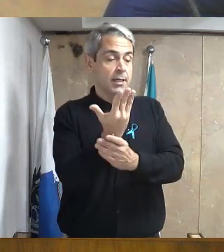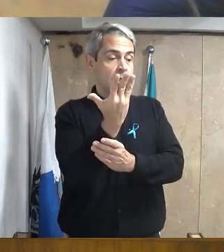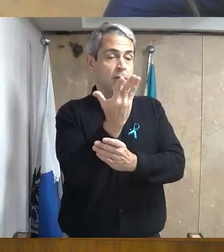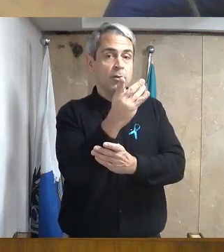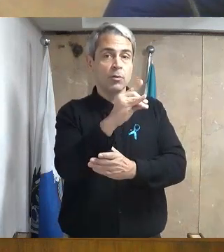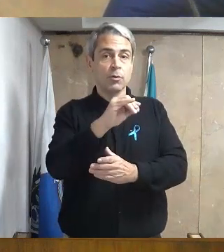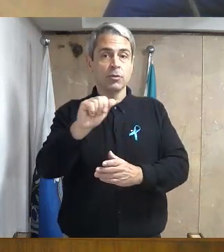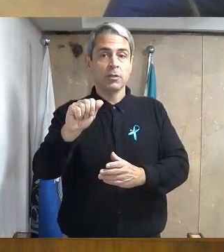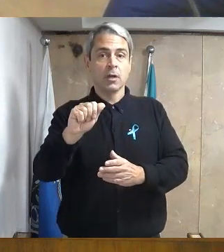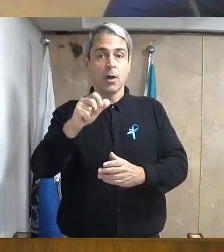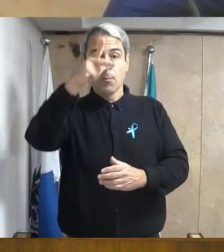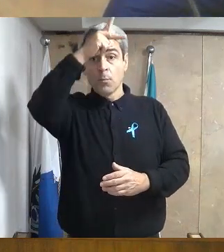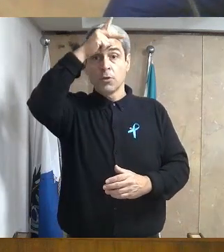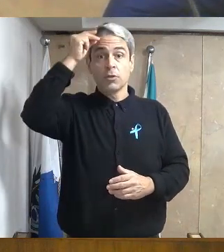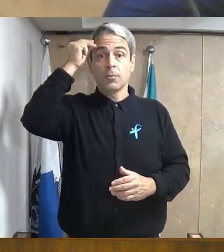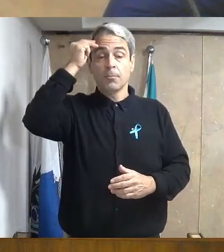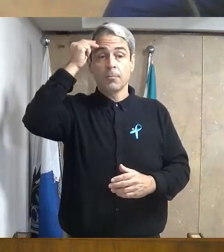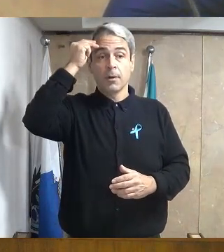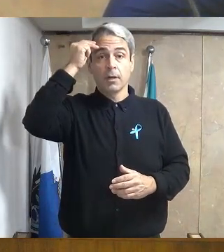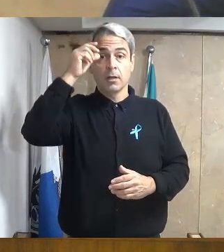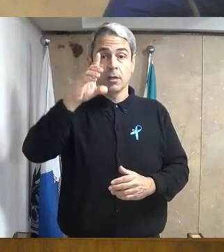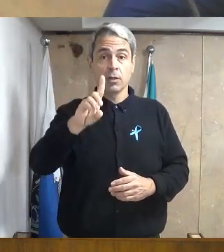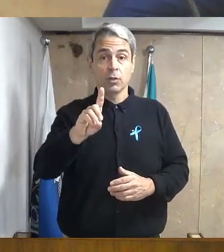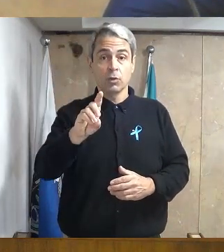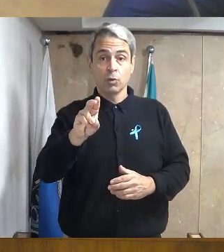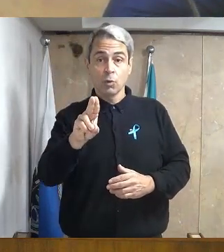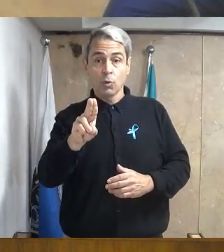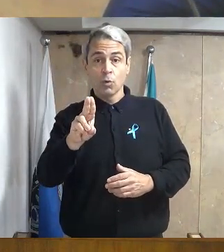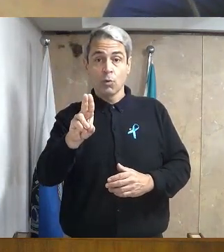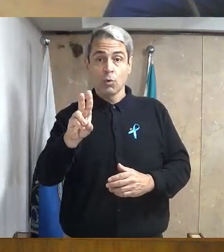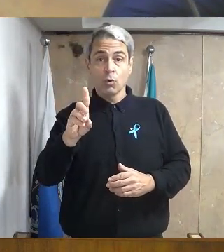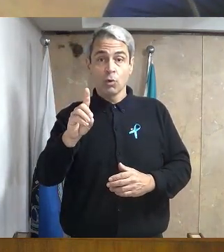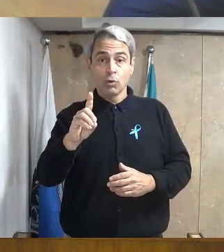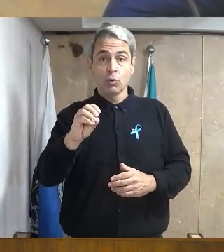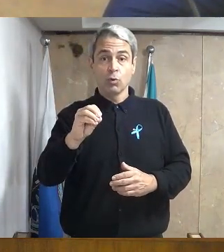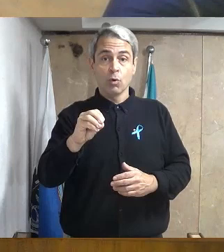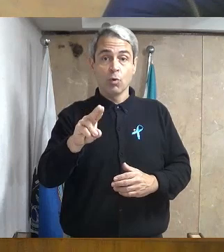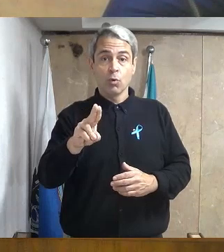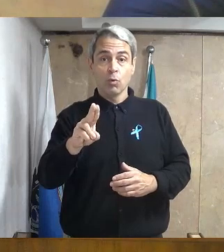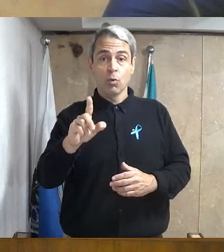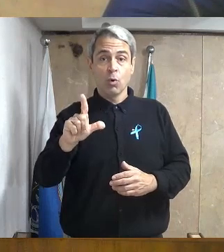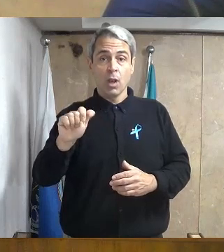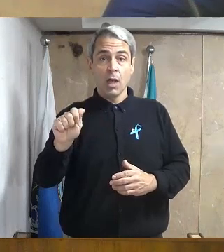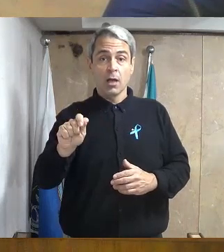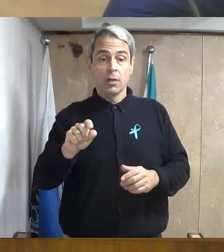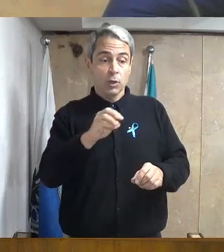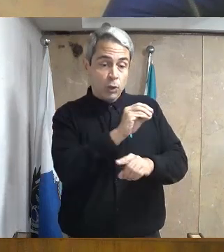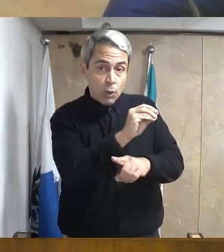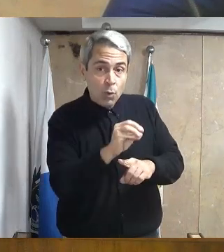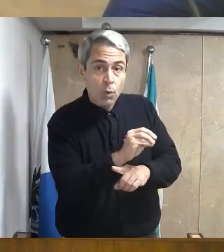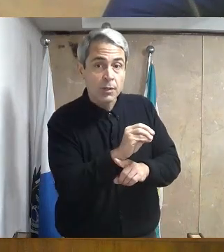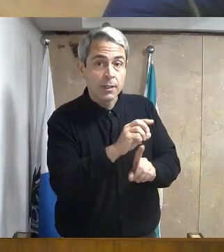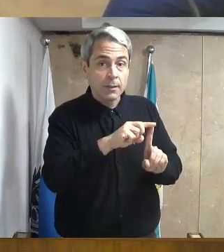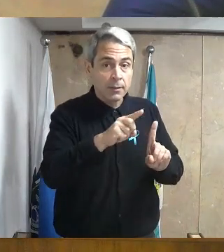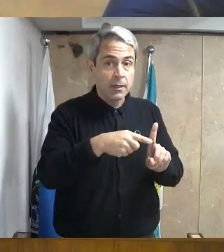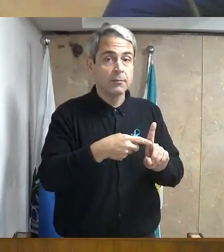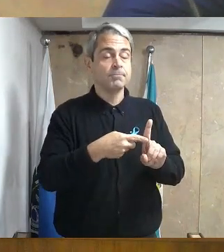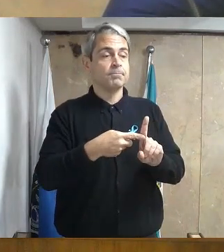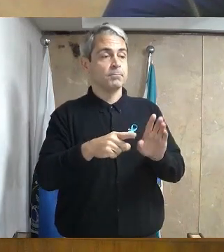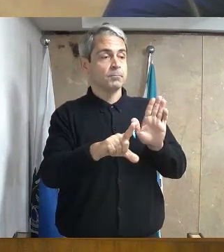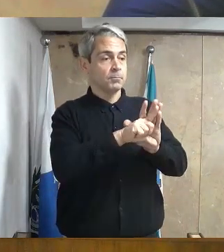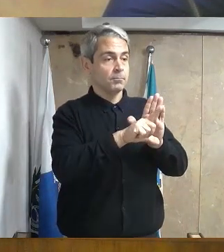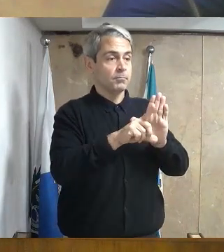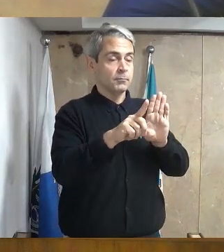Dia Municipal das Doulas no calendário oficial de Duque de Caxias. Projeto de